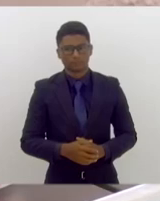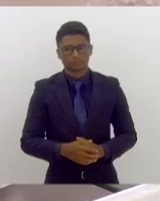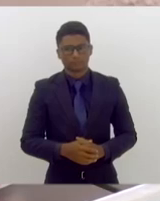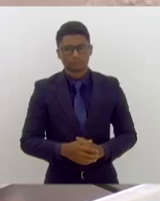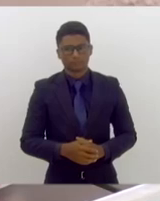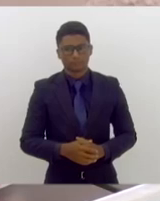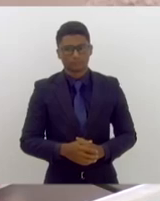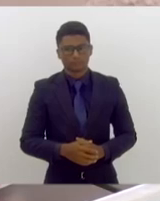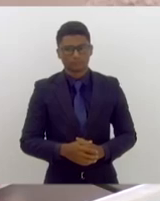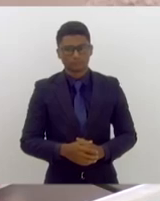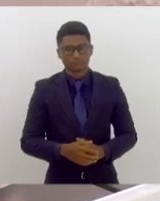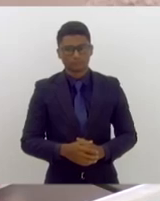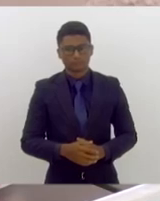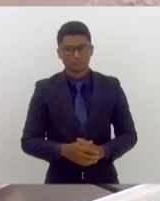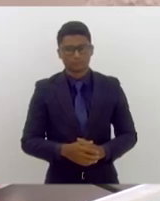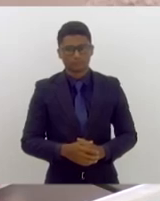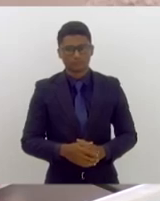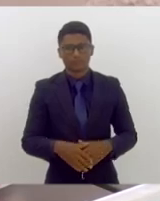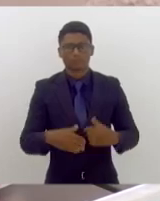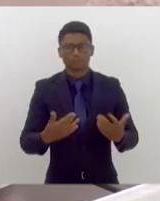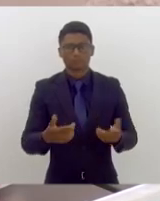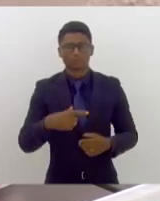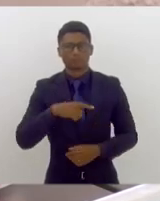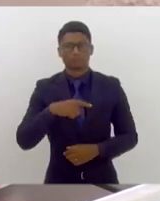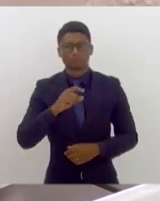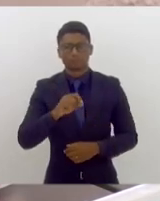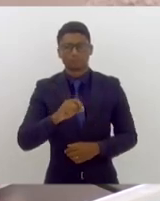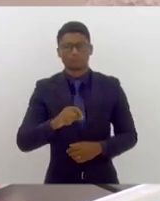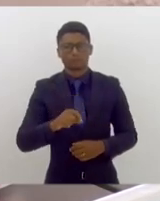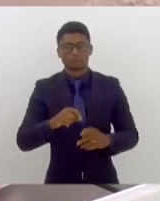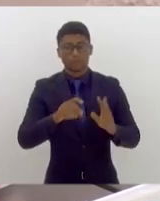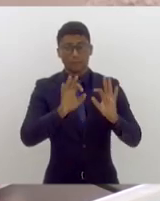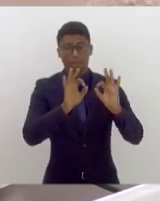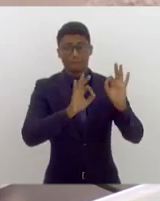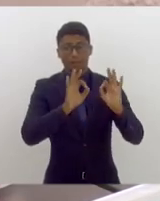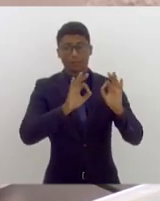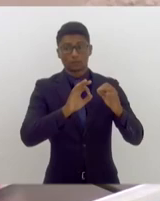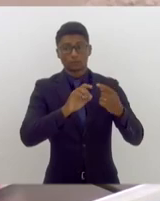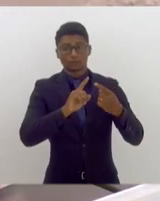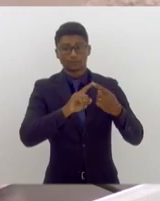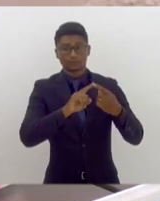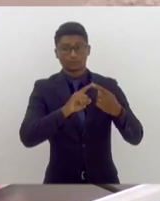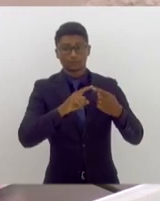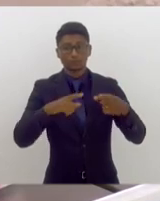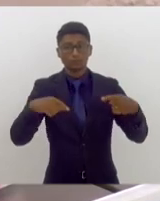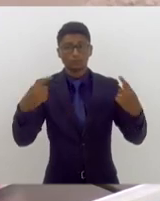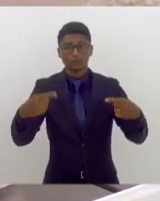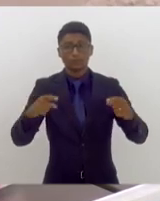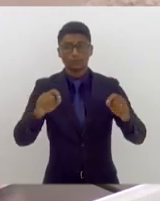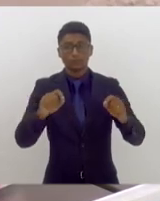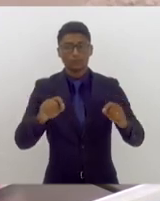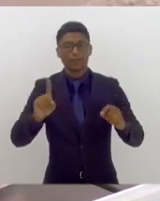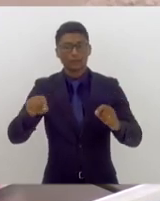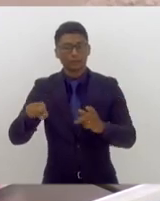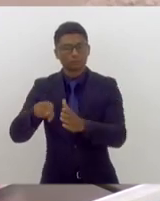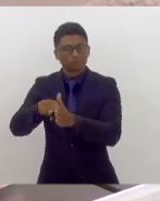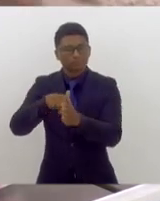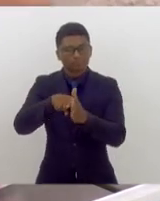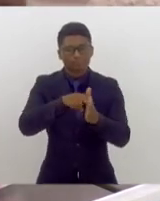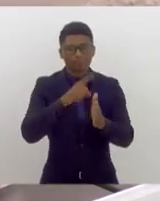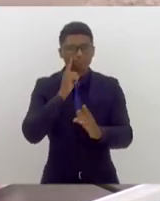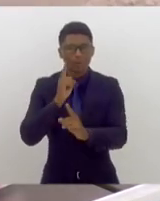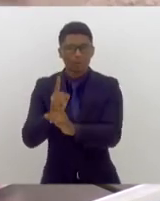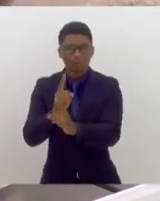né? Então, a gente tem um plano intermediário com o desafio de fazer um diagnóstico consistente. A partir